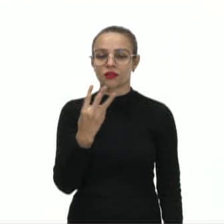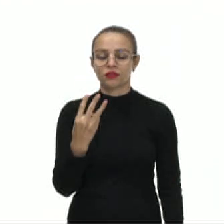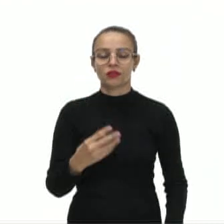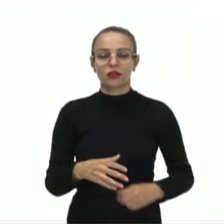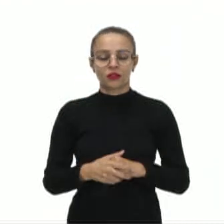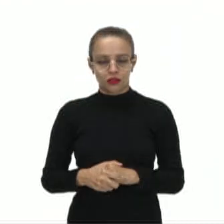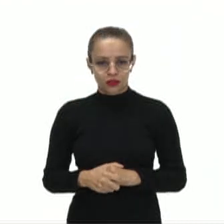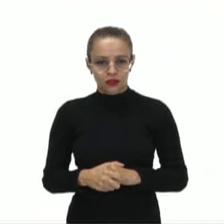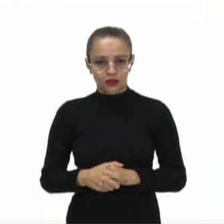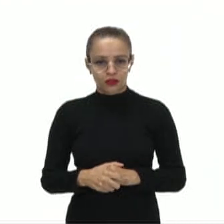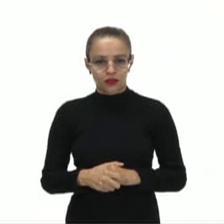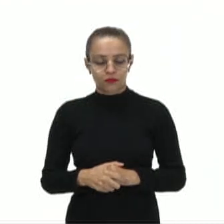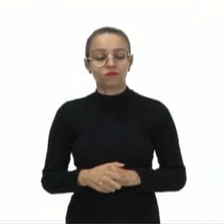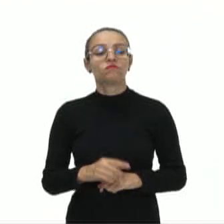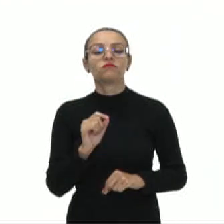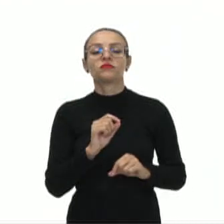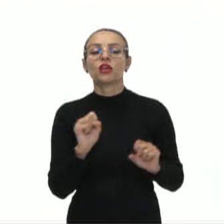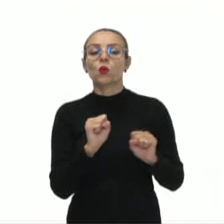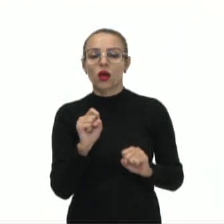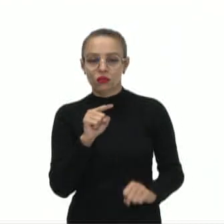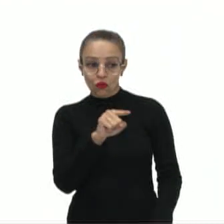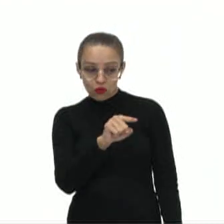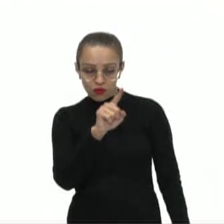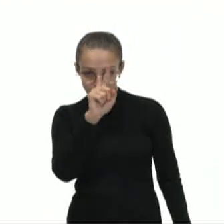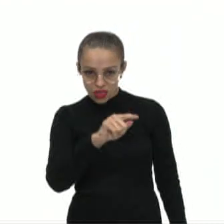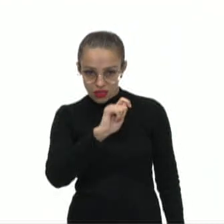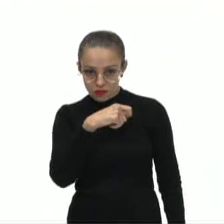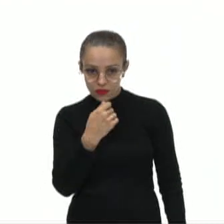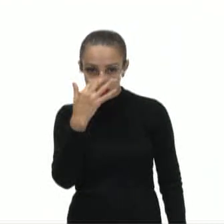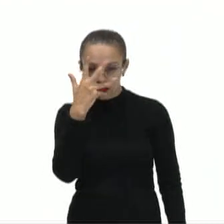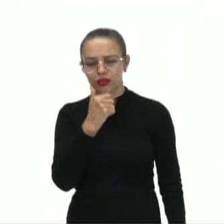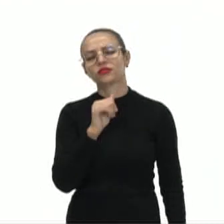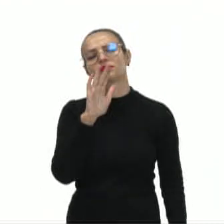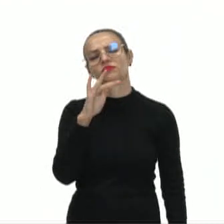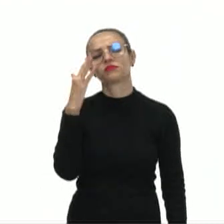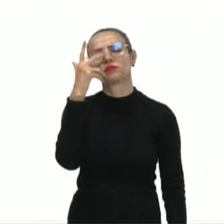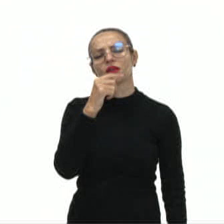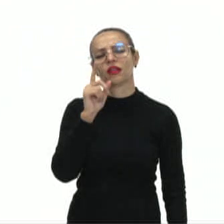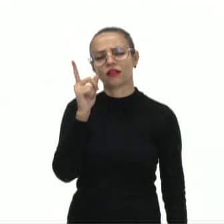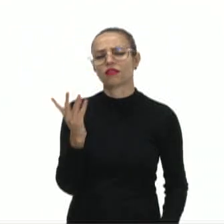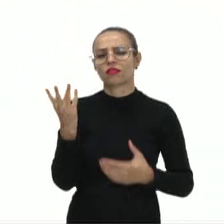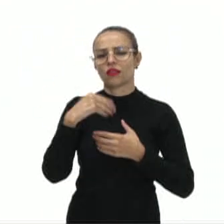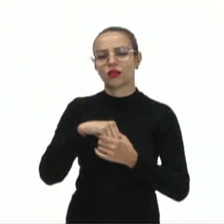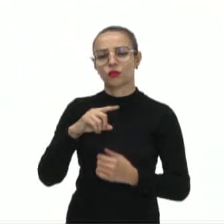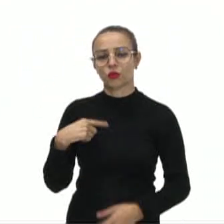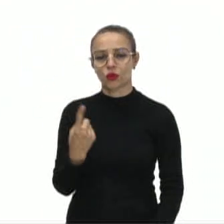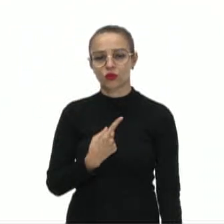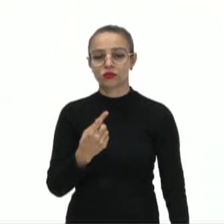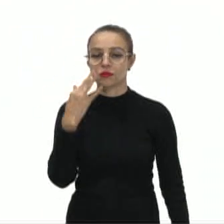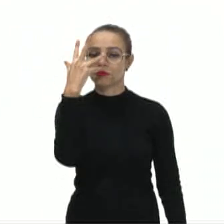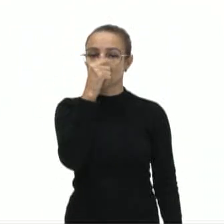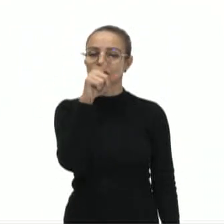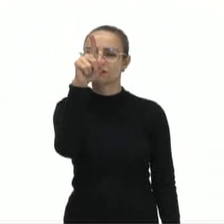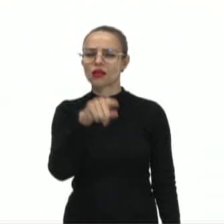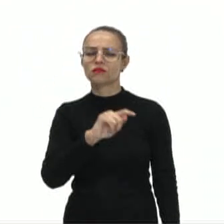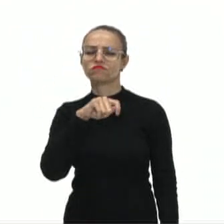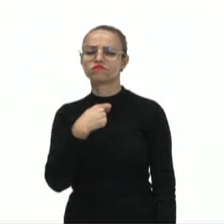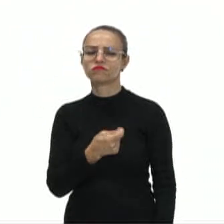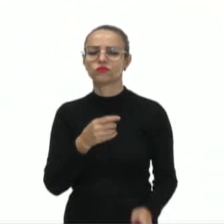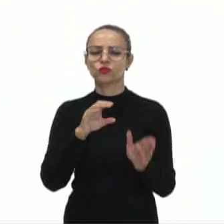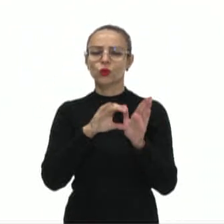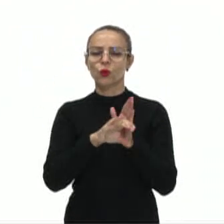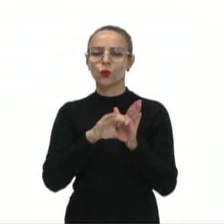Bandeira, o que eu adoro em ti não é a beleza é em nós que ela existe. A beleza é um conceito, é